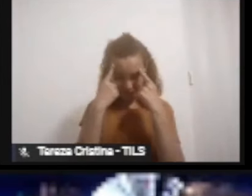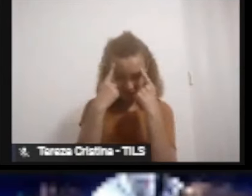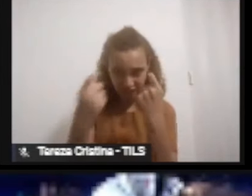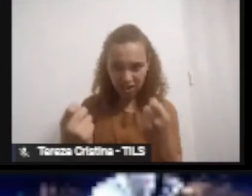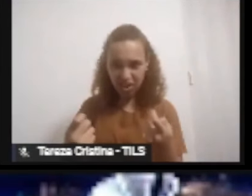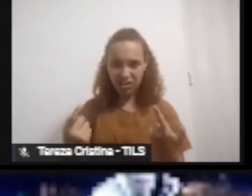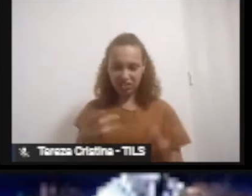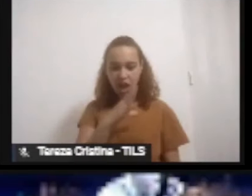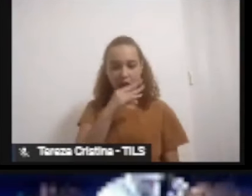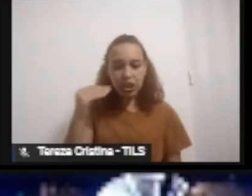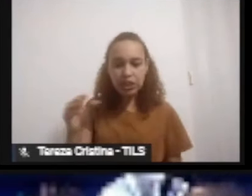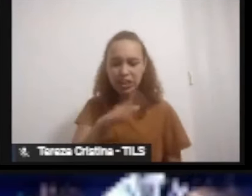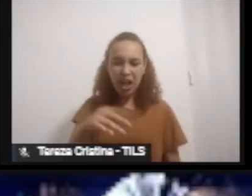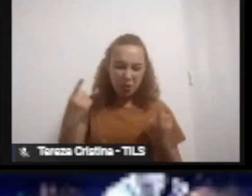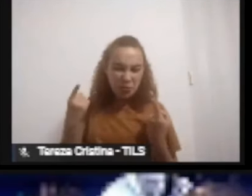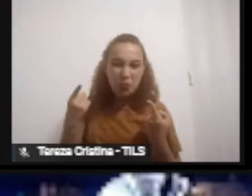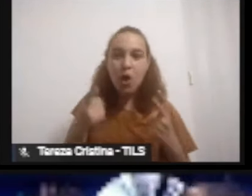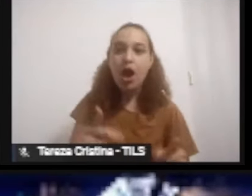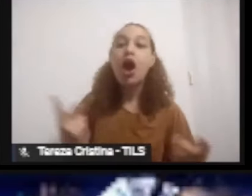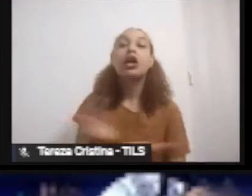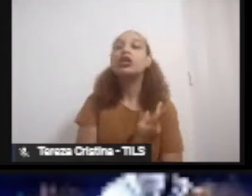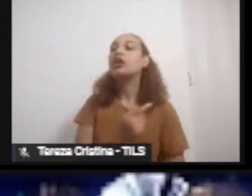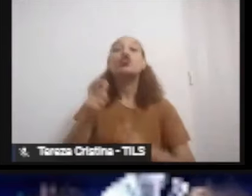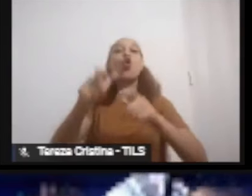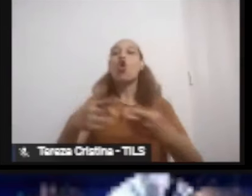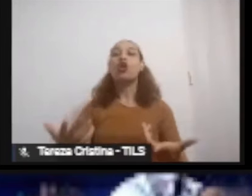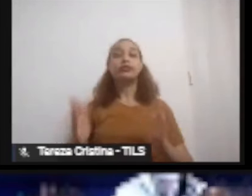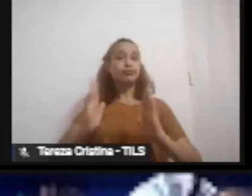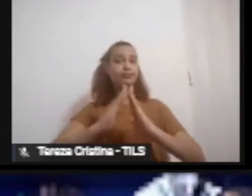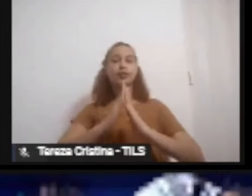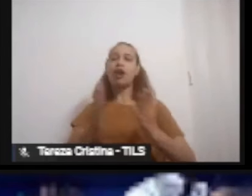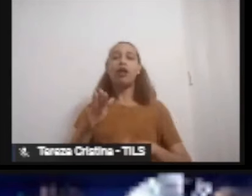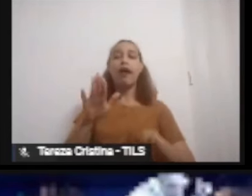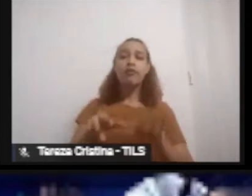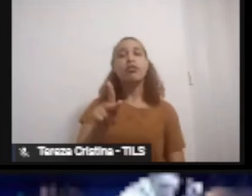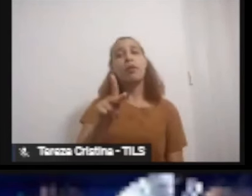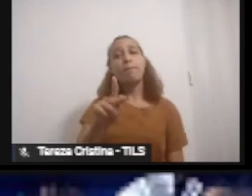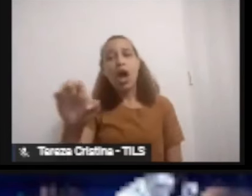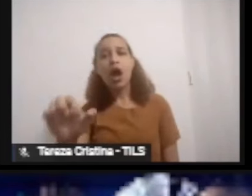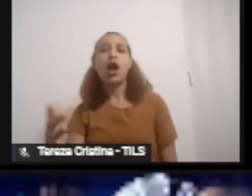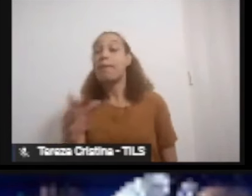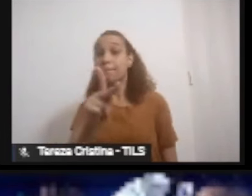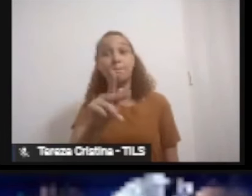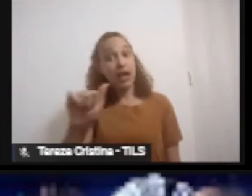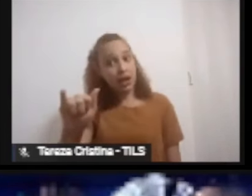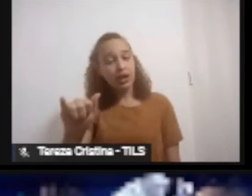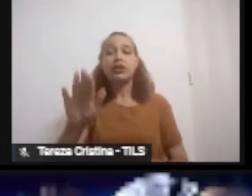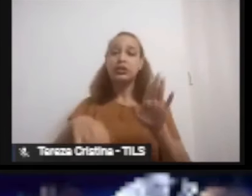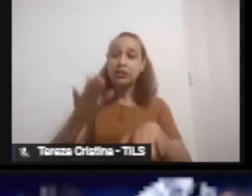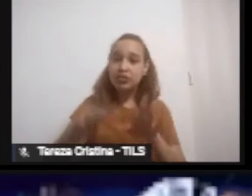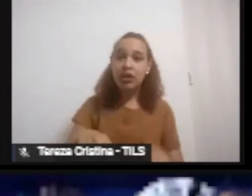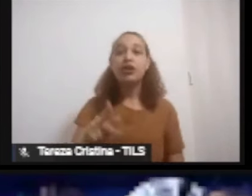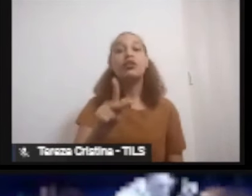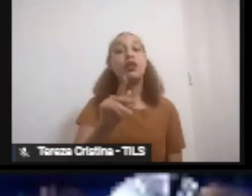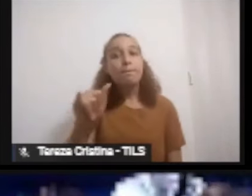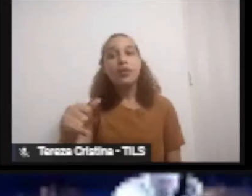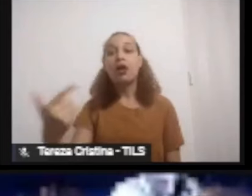são praticadas no ambiente intrafamiliar. Às vezes é o pai, às vezes é o padrasto, pode ser a mãe, pode